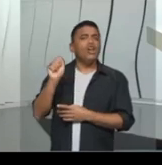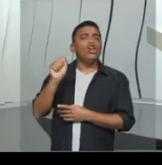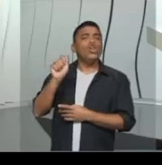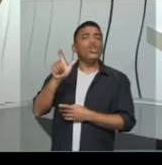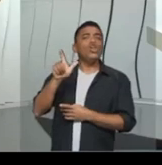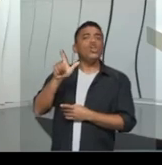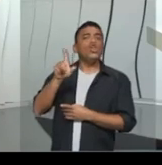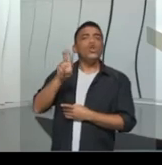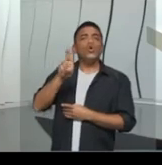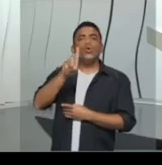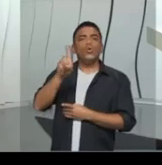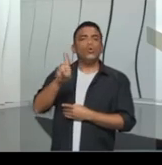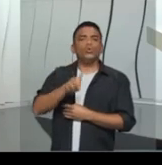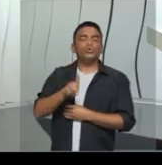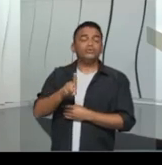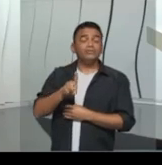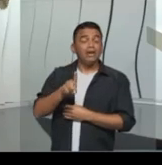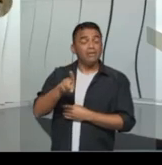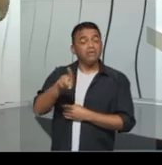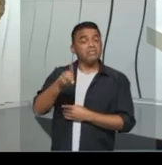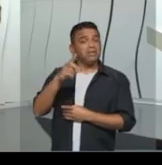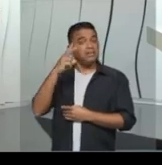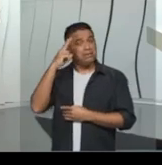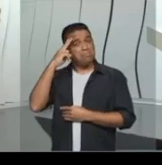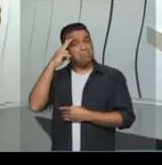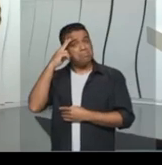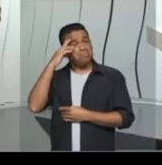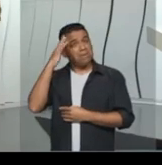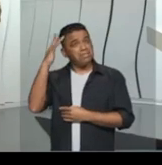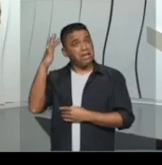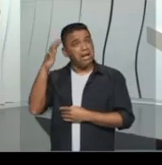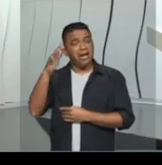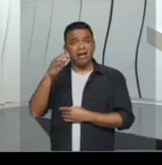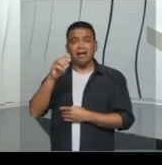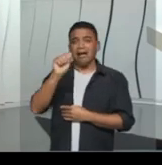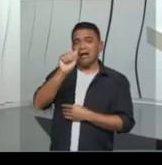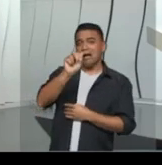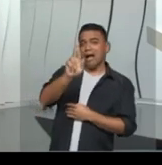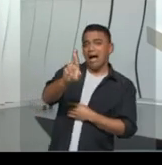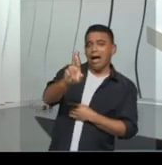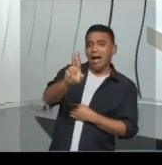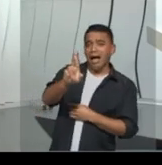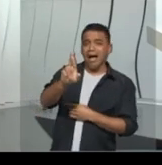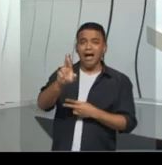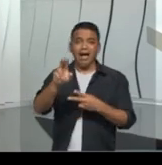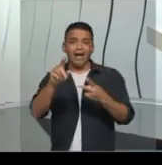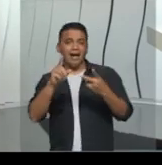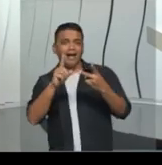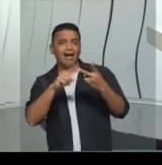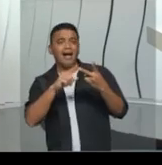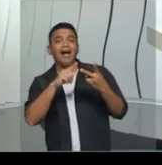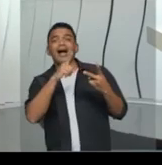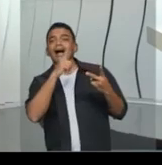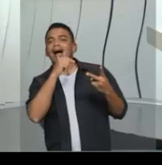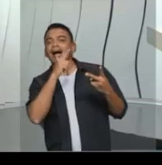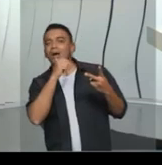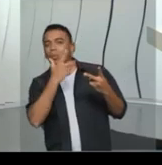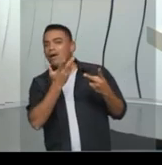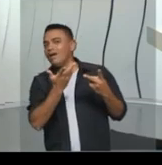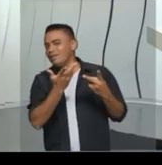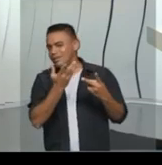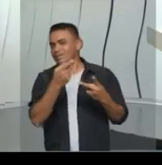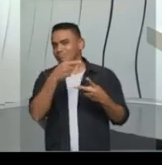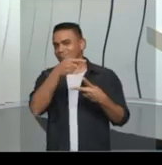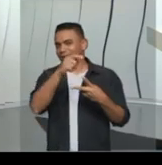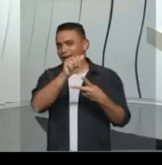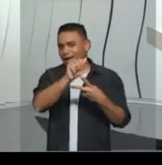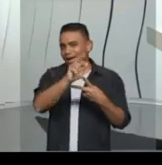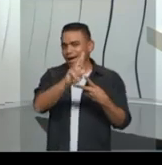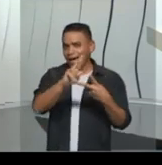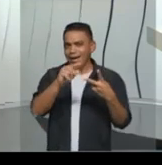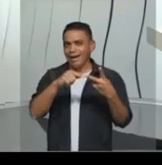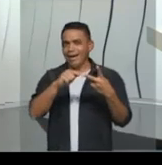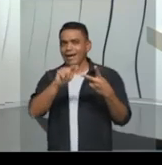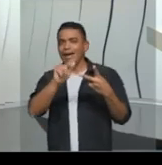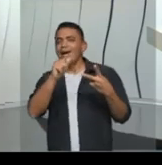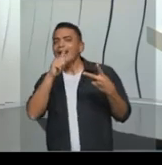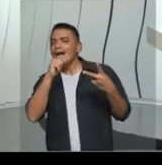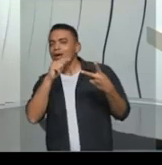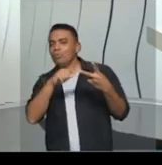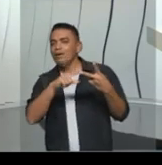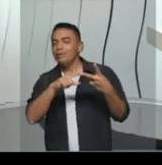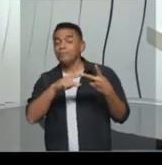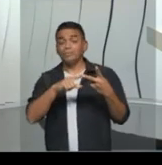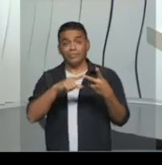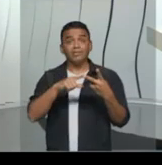imaginar dois meios, por exemplo, ar e água. Se você tem uma luz que é ligada, uma lanterna, né,